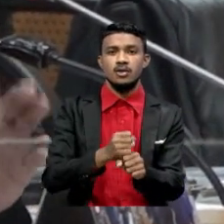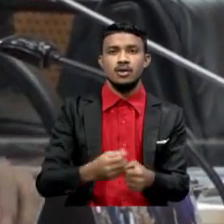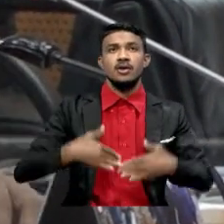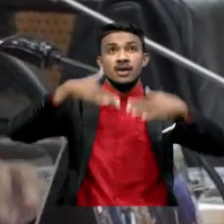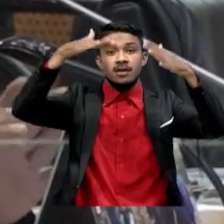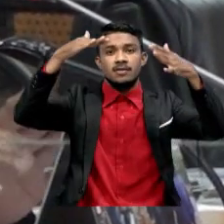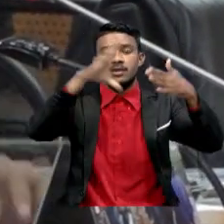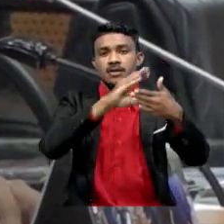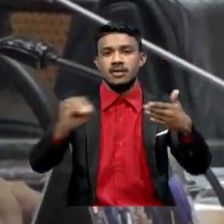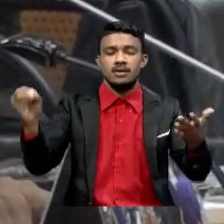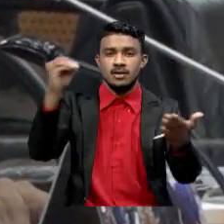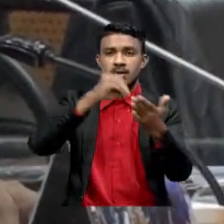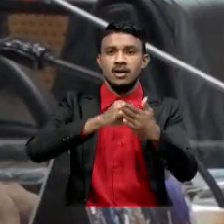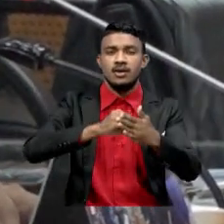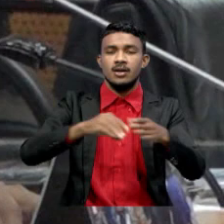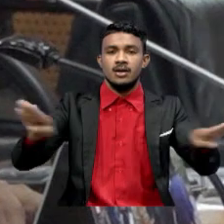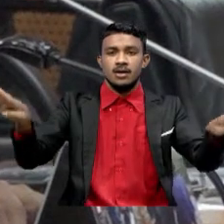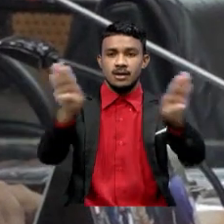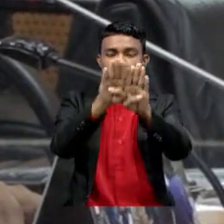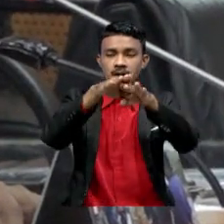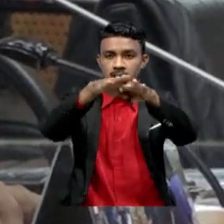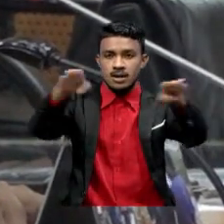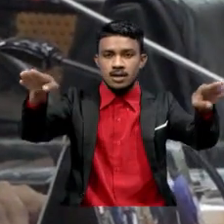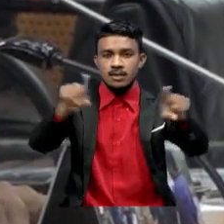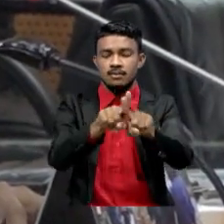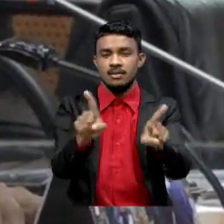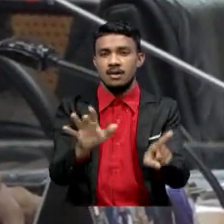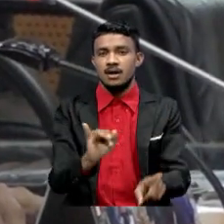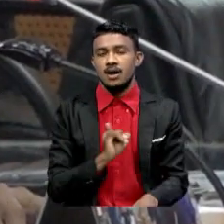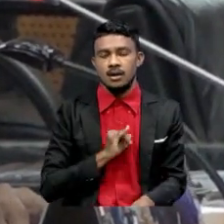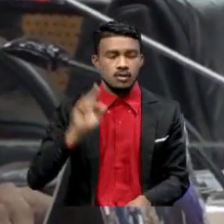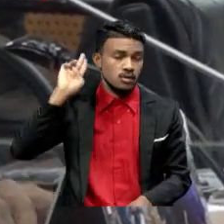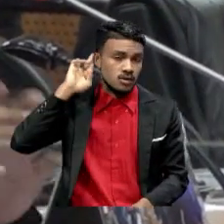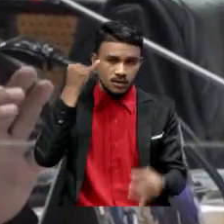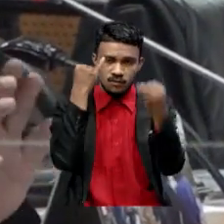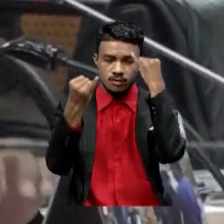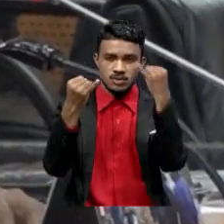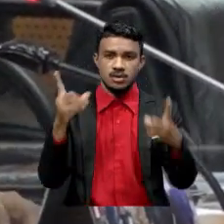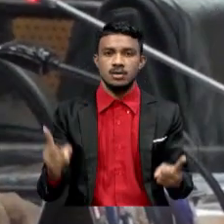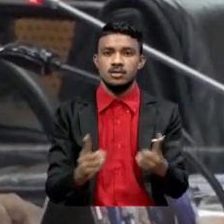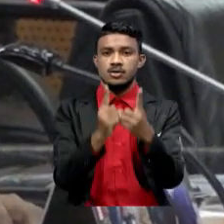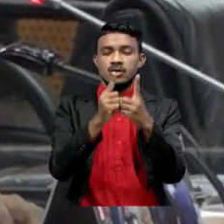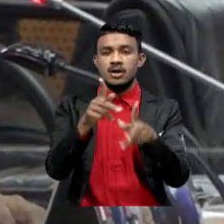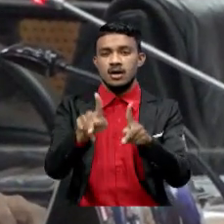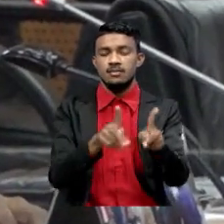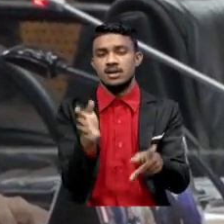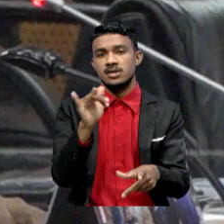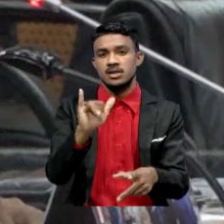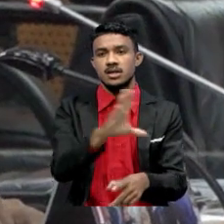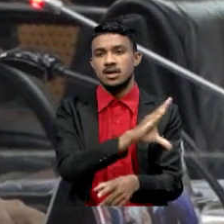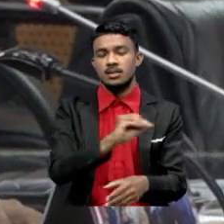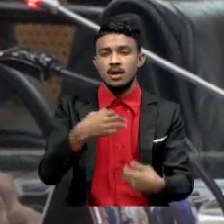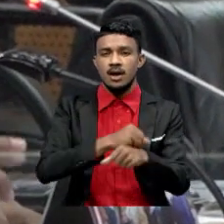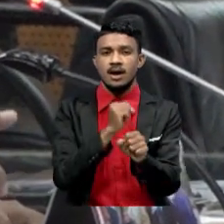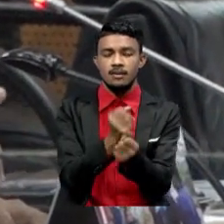tatu tau kuda-kuda no taka kaleng mai be informasaon na be haorona direta huzi e mahiran be konstru escola Sira Nene